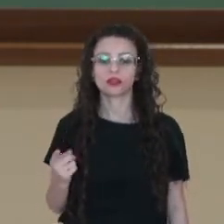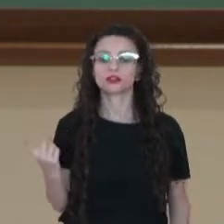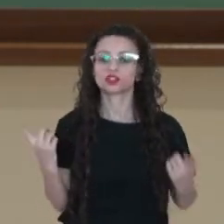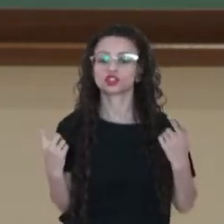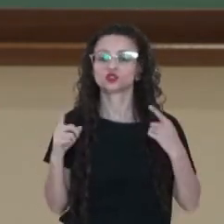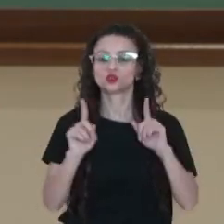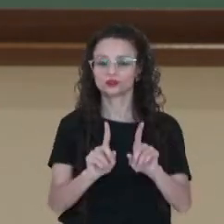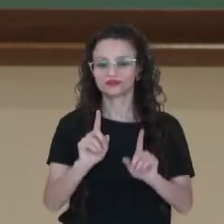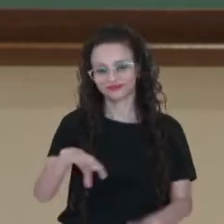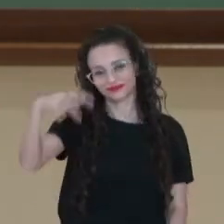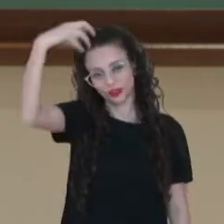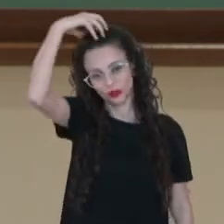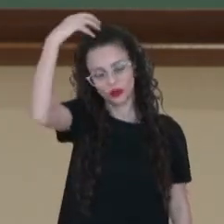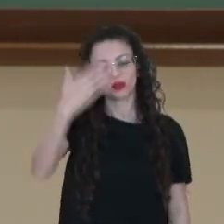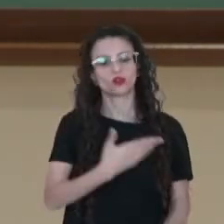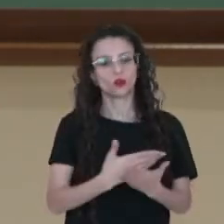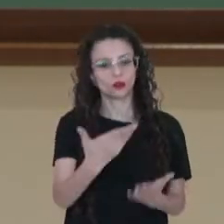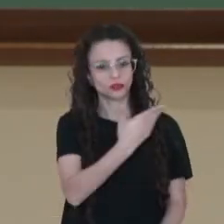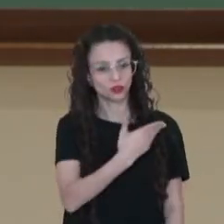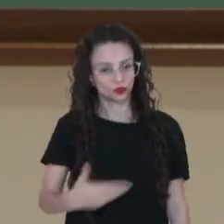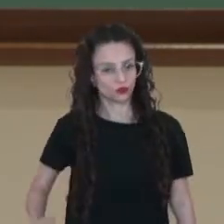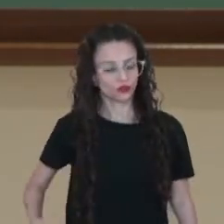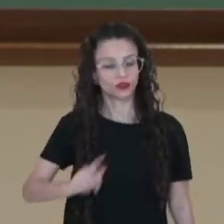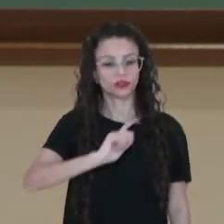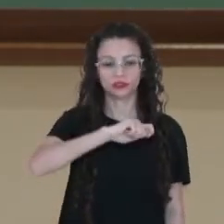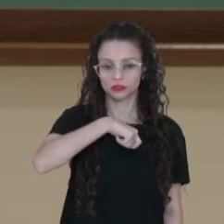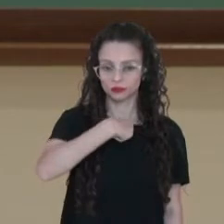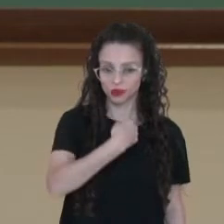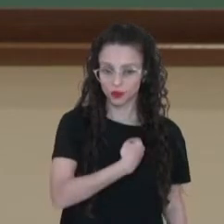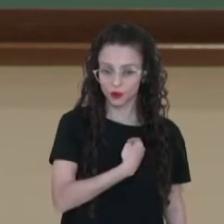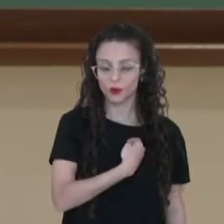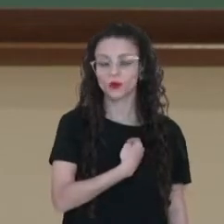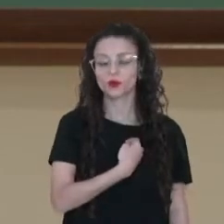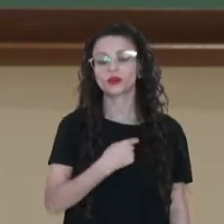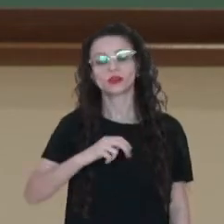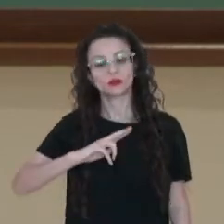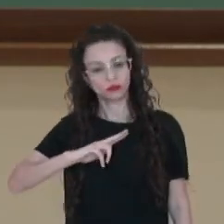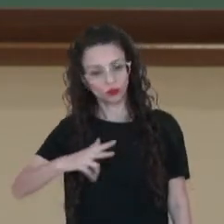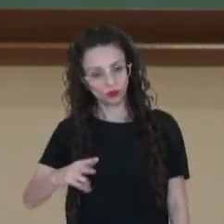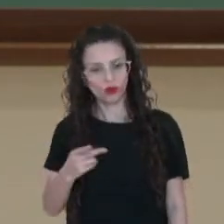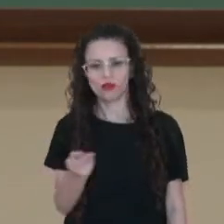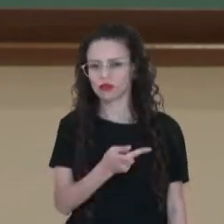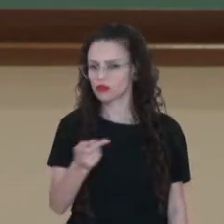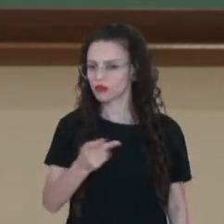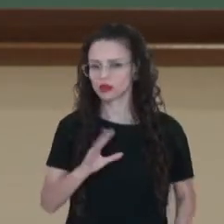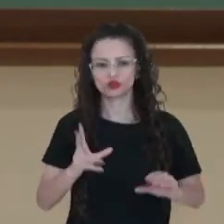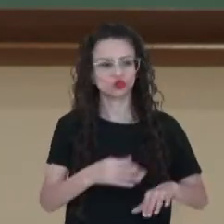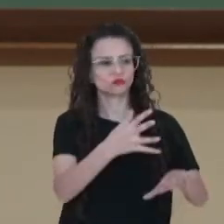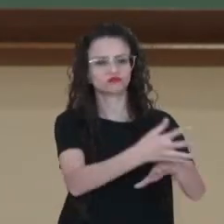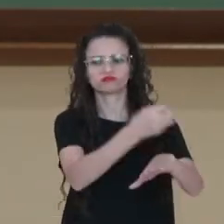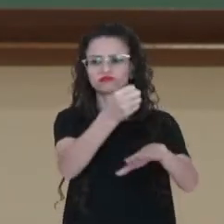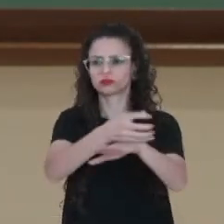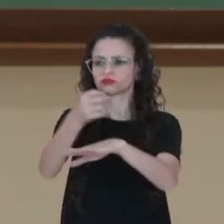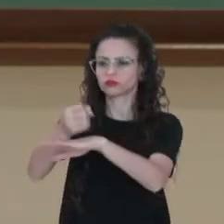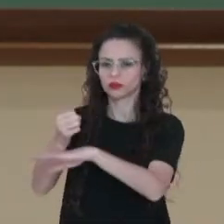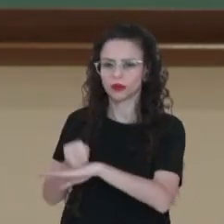e passa a governar a Espanha, a monarquia espanhola, portuguesa e todas as colônias